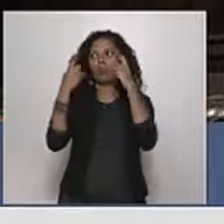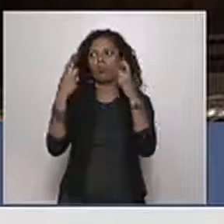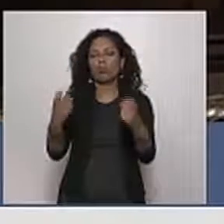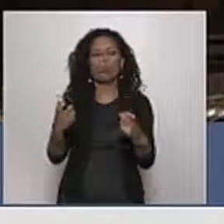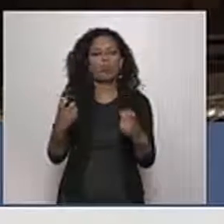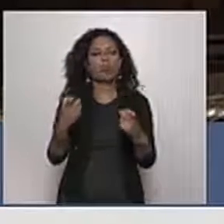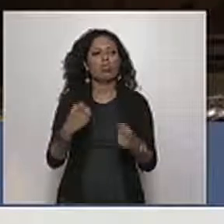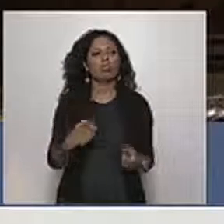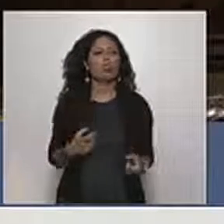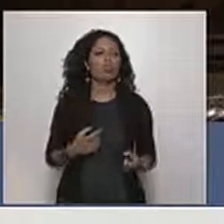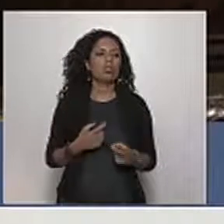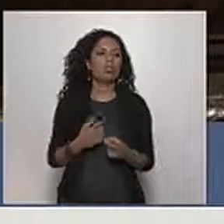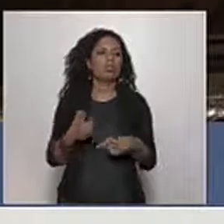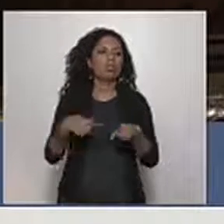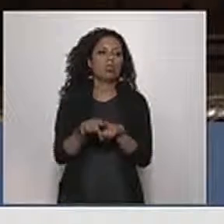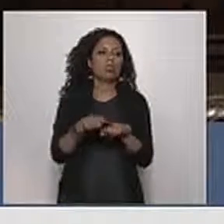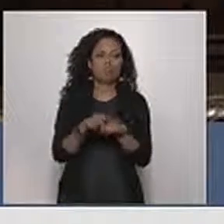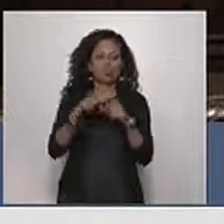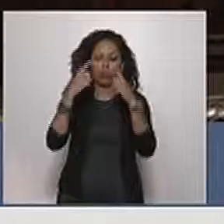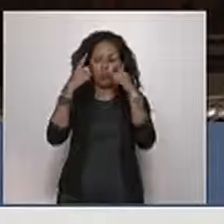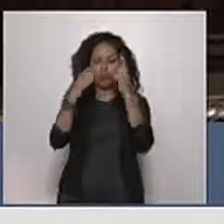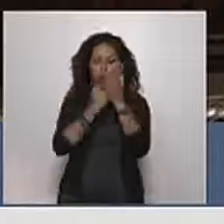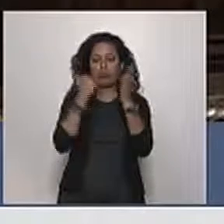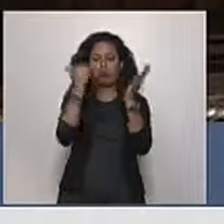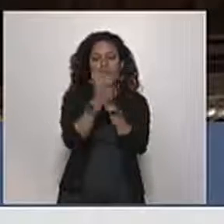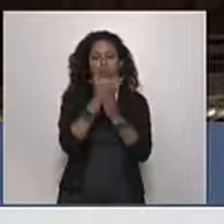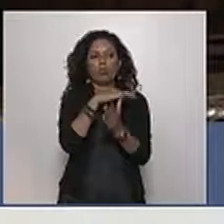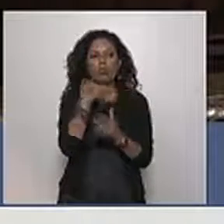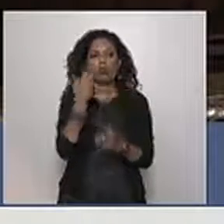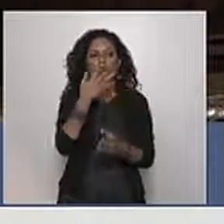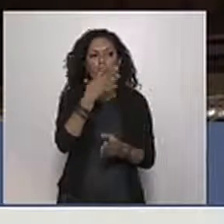policiais em territórios, o aumento de mortes, foi de